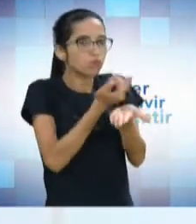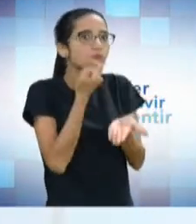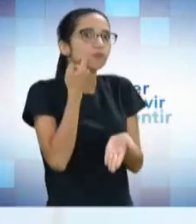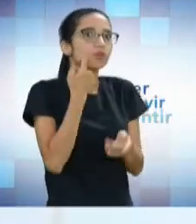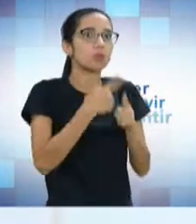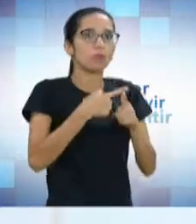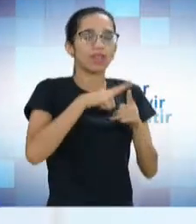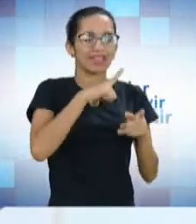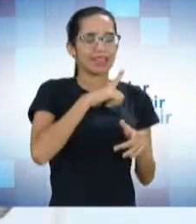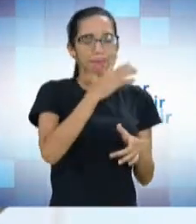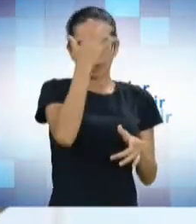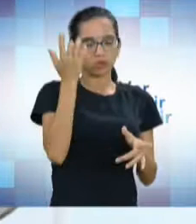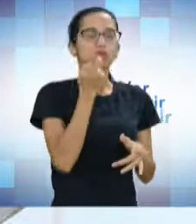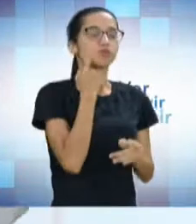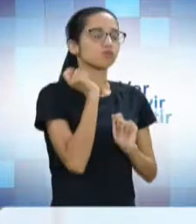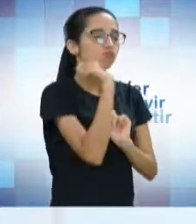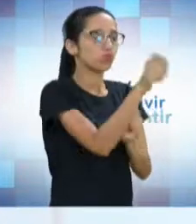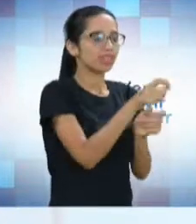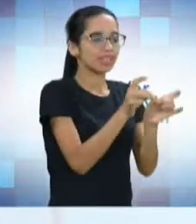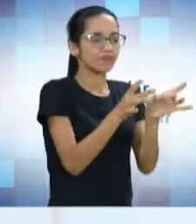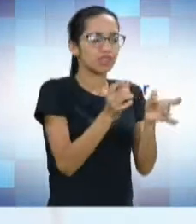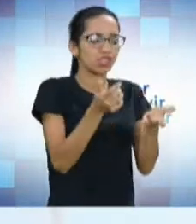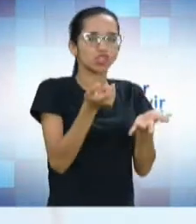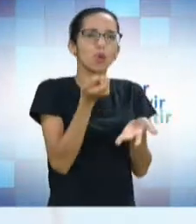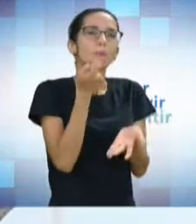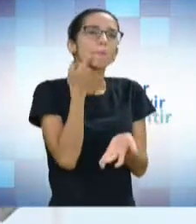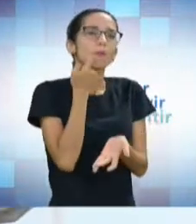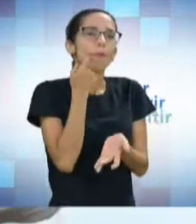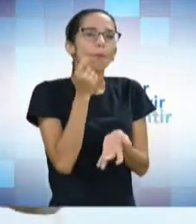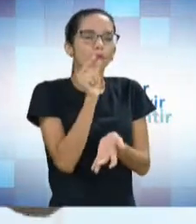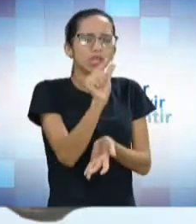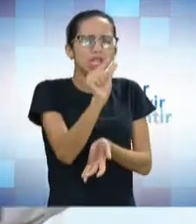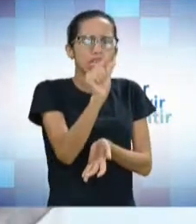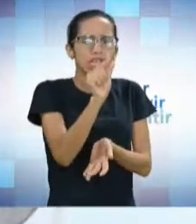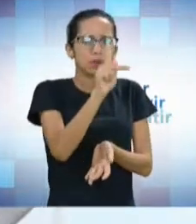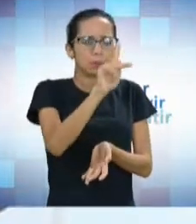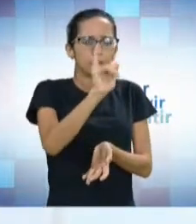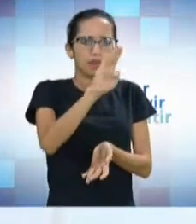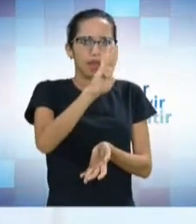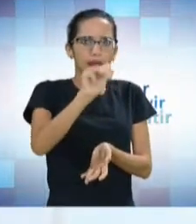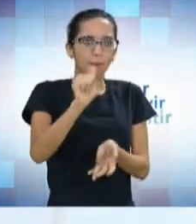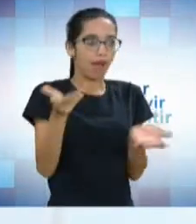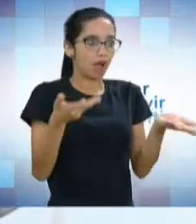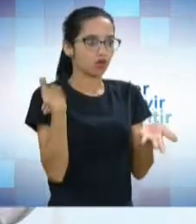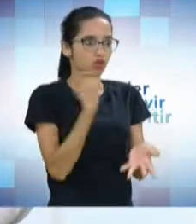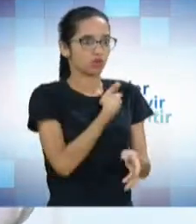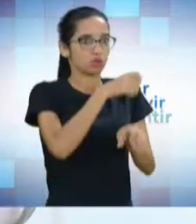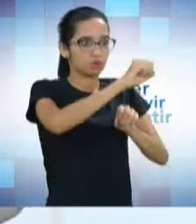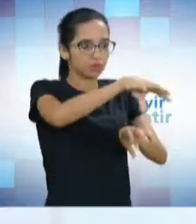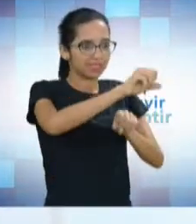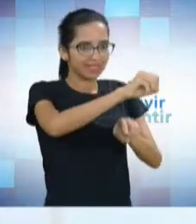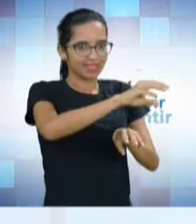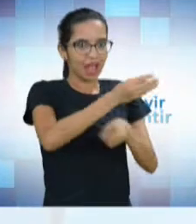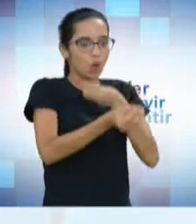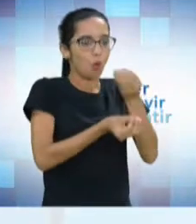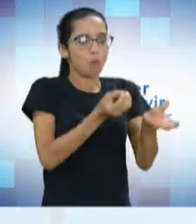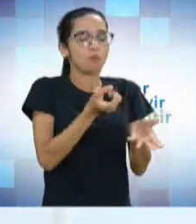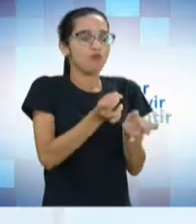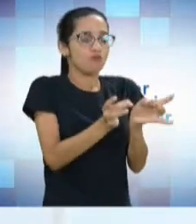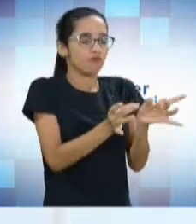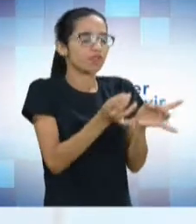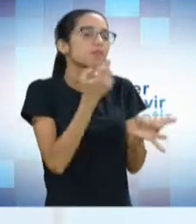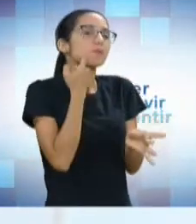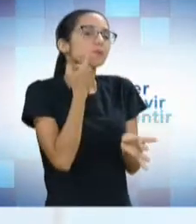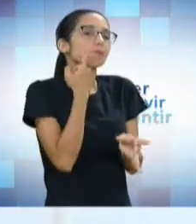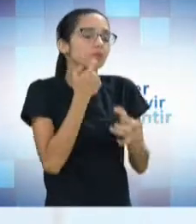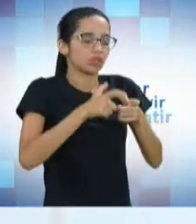as piabas nós vamos ensiná los agora a vender os peixes maiores inclusive esse corte faz para tirar o filé